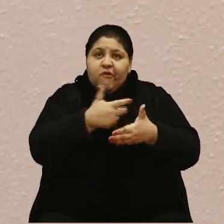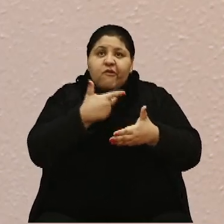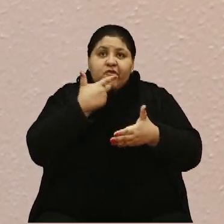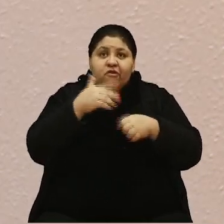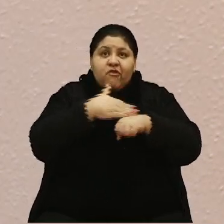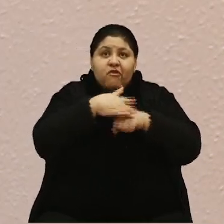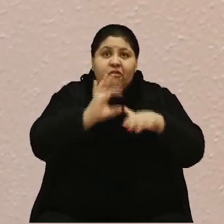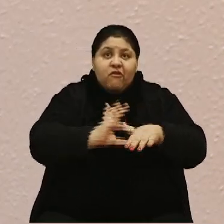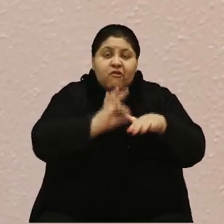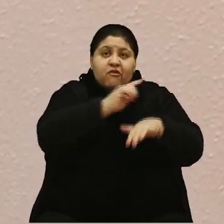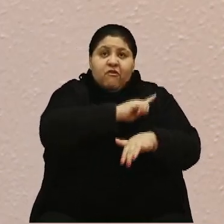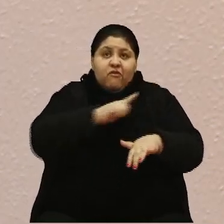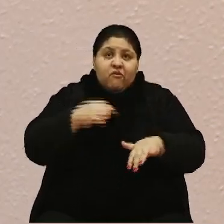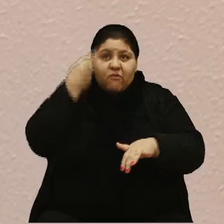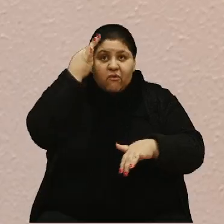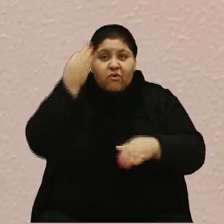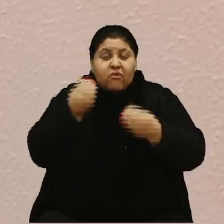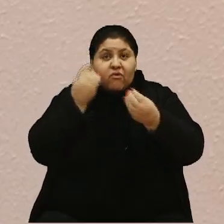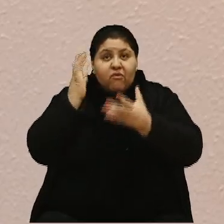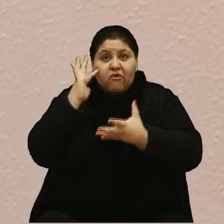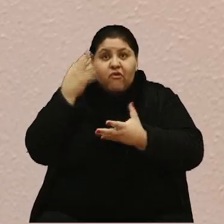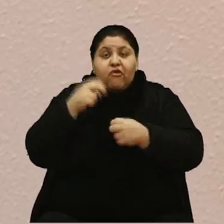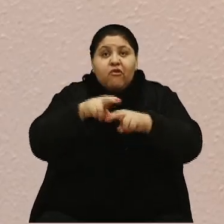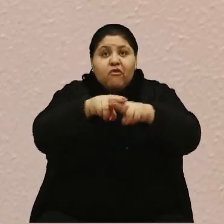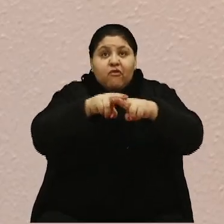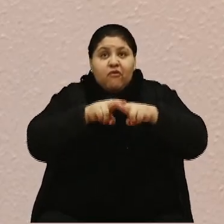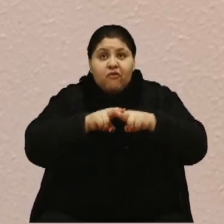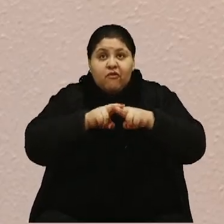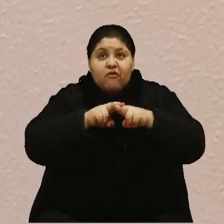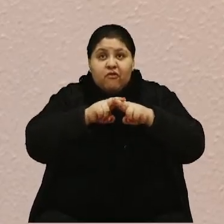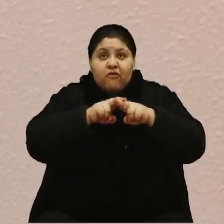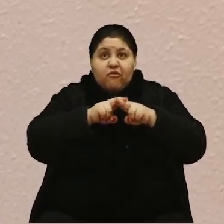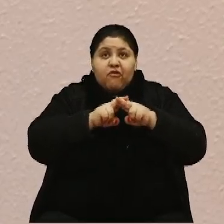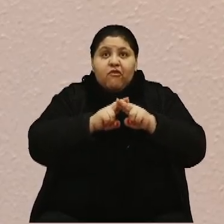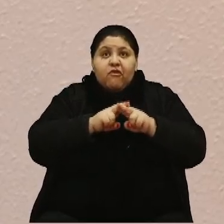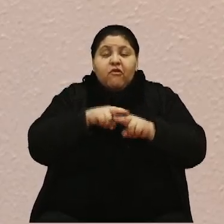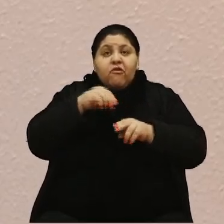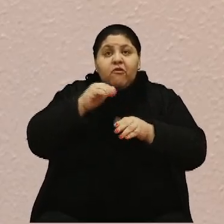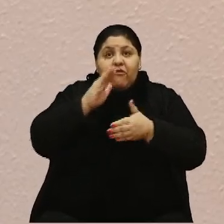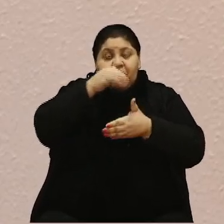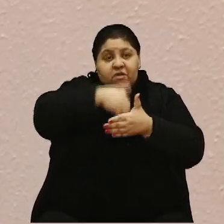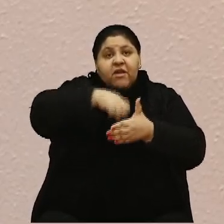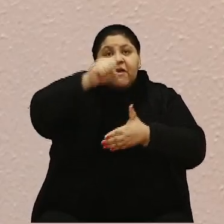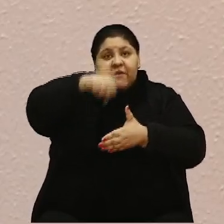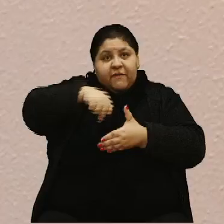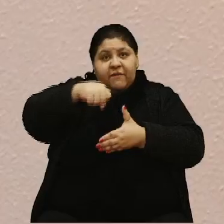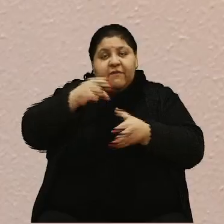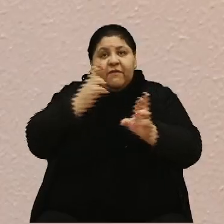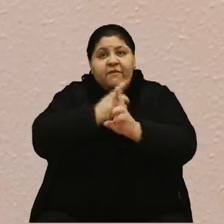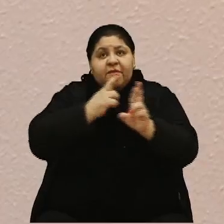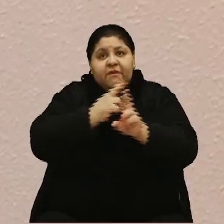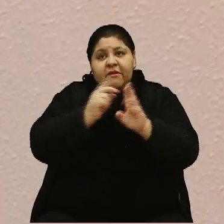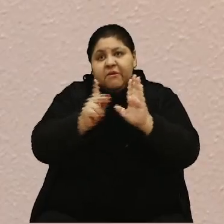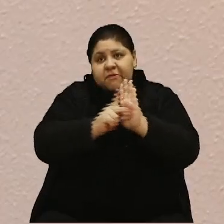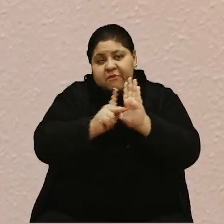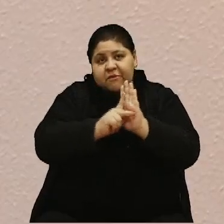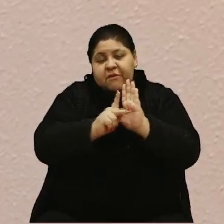isso, para entender exatamente o que aconteceu. Por isso, nós votaremos favoráveis a essa emenda, sim. E, em relação ao projeto de lei,